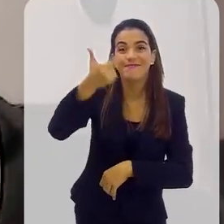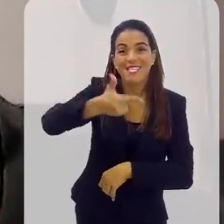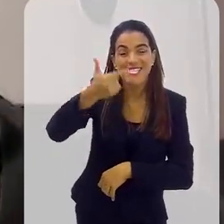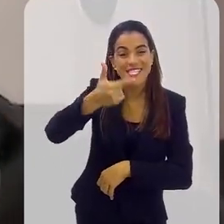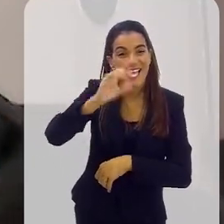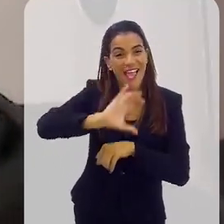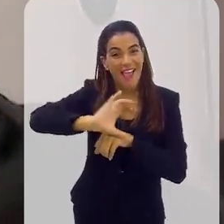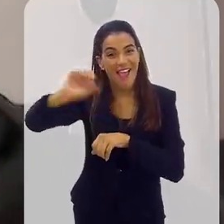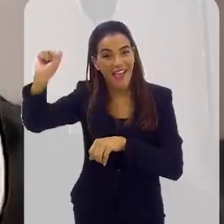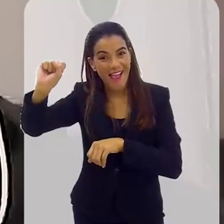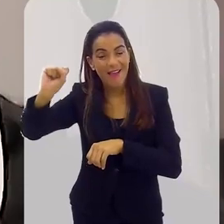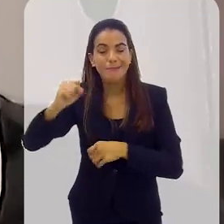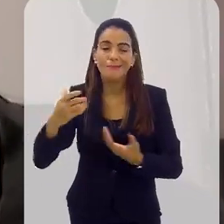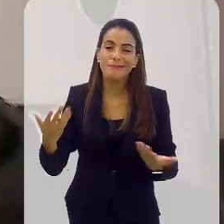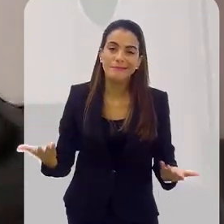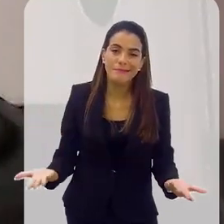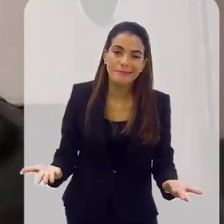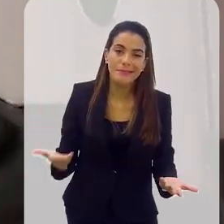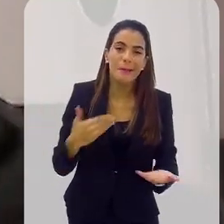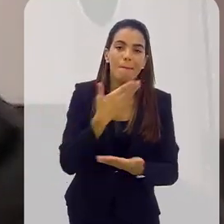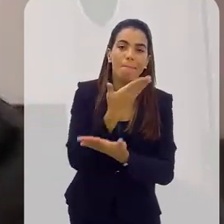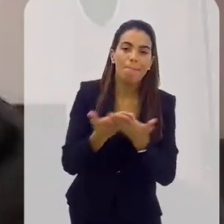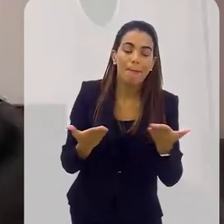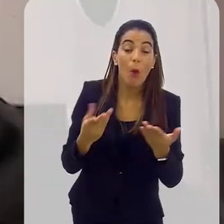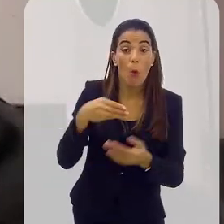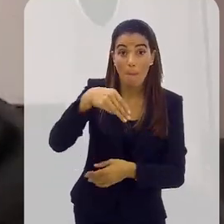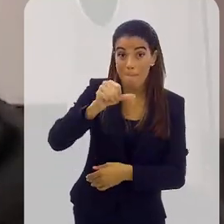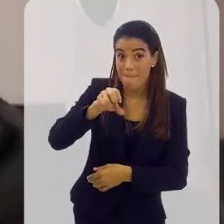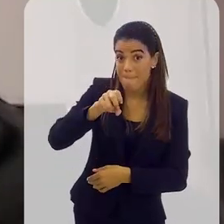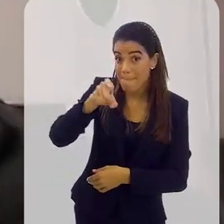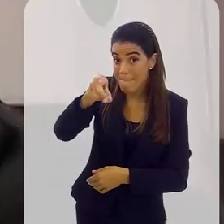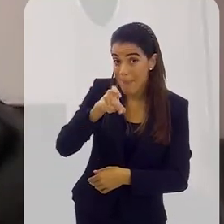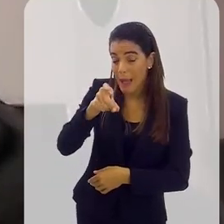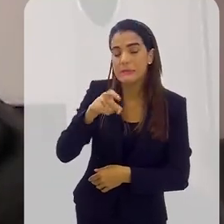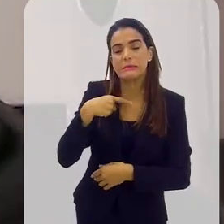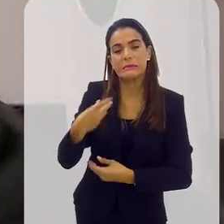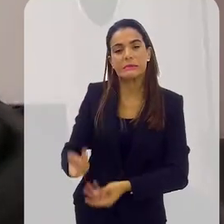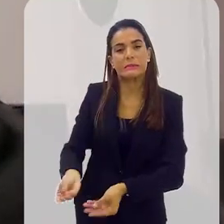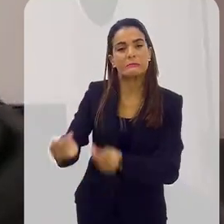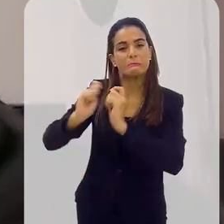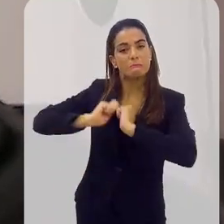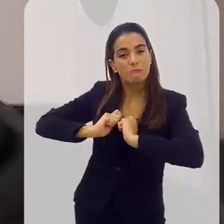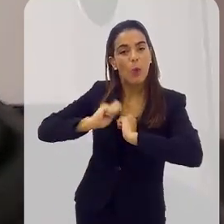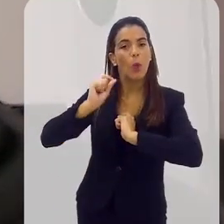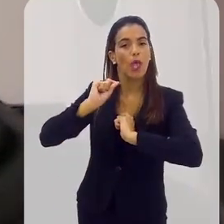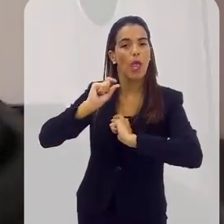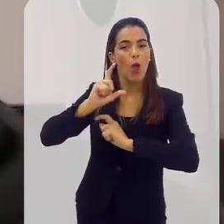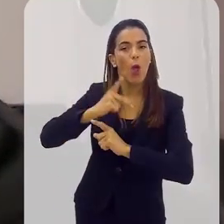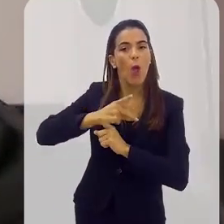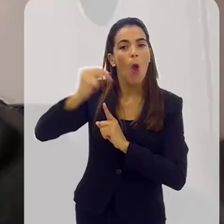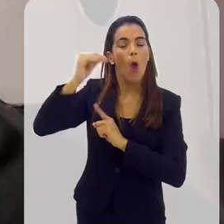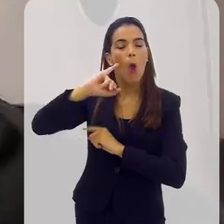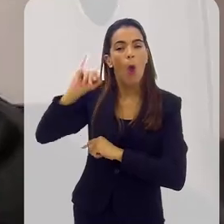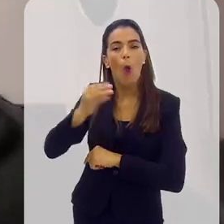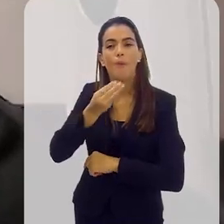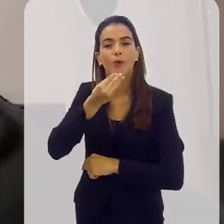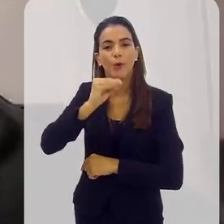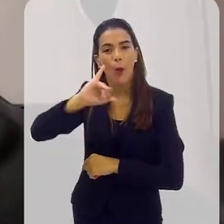vice-campeã. E ali eu fui criando a minha. O Max me deu muitas oportunidades, né? O Max me